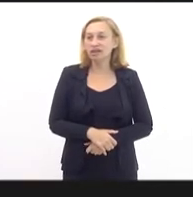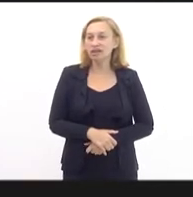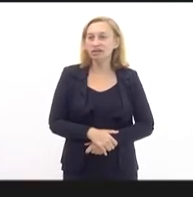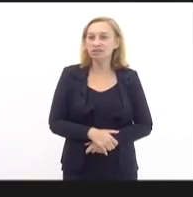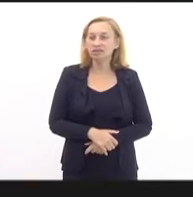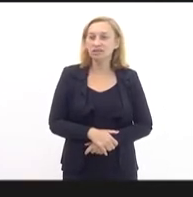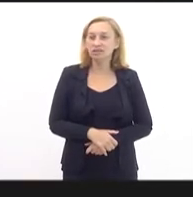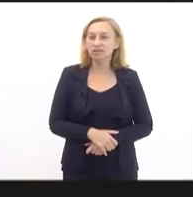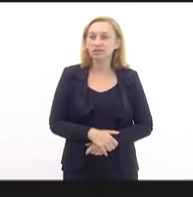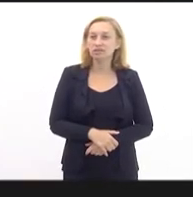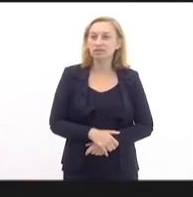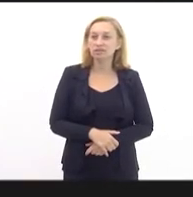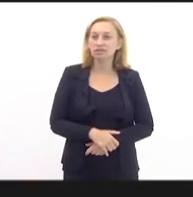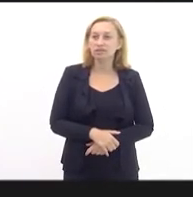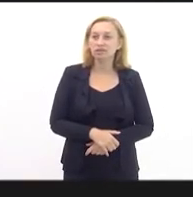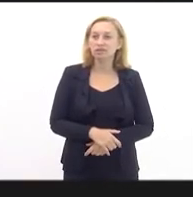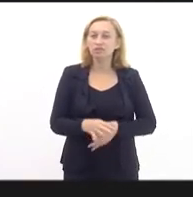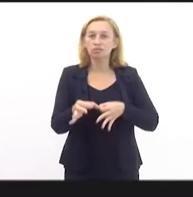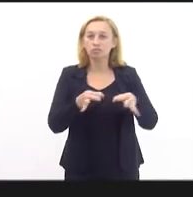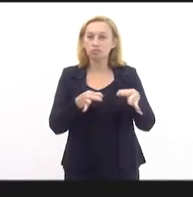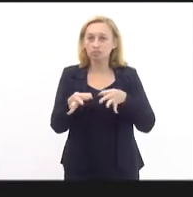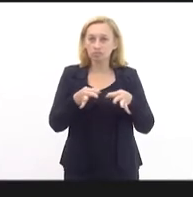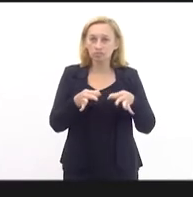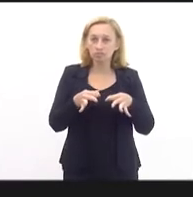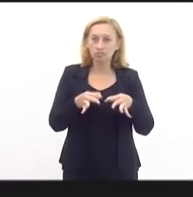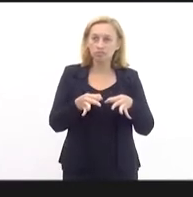sugerir uma organização